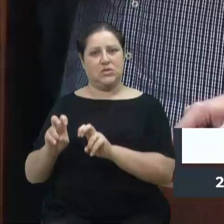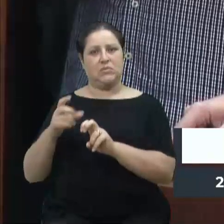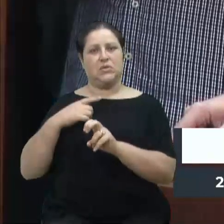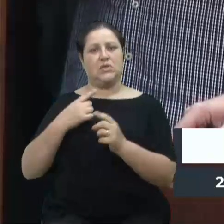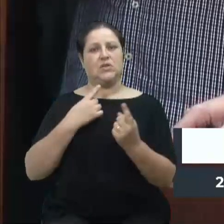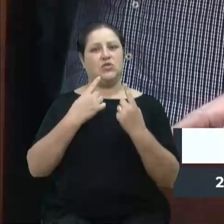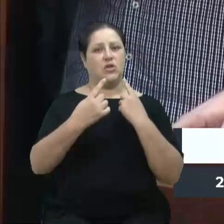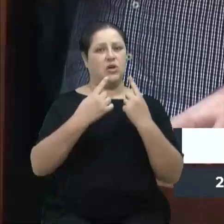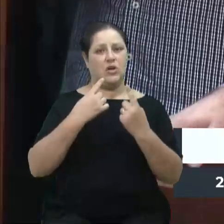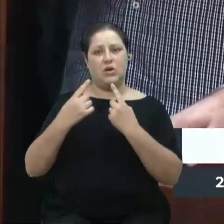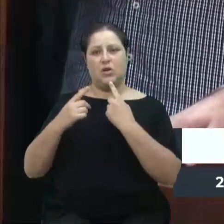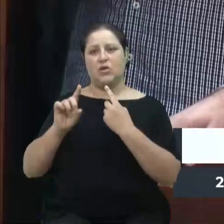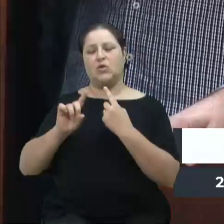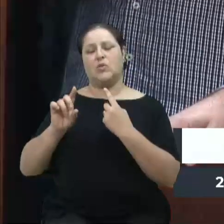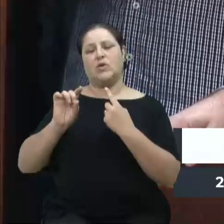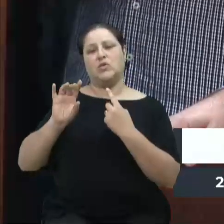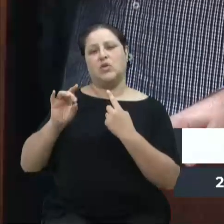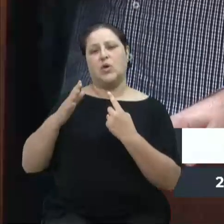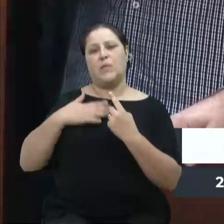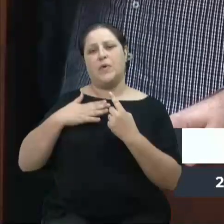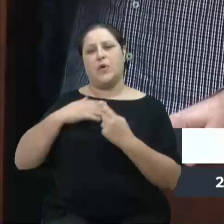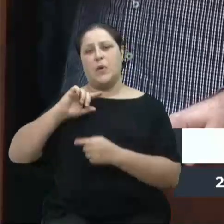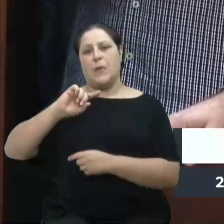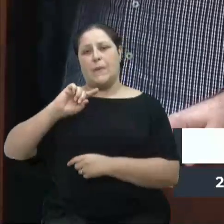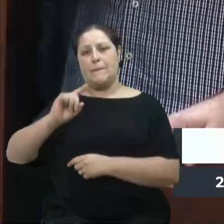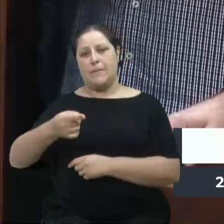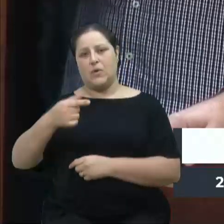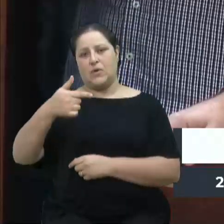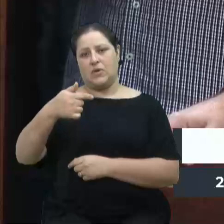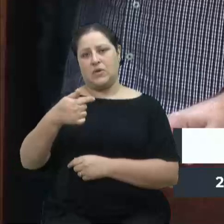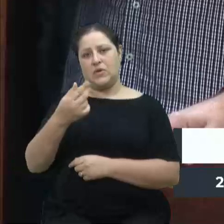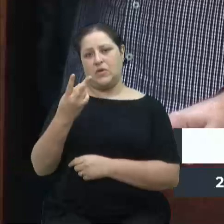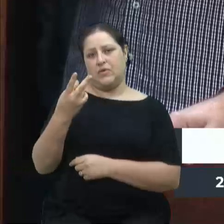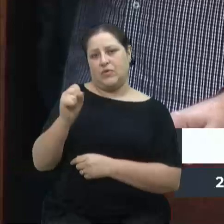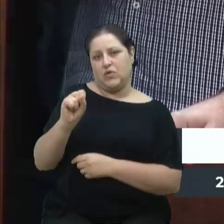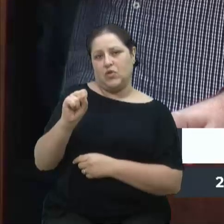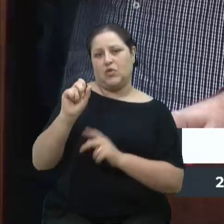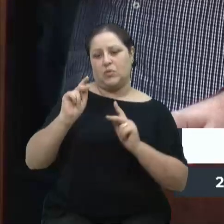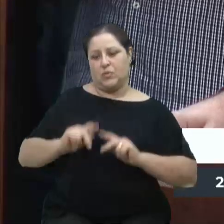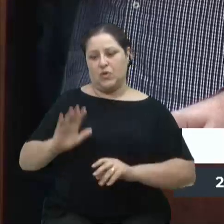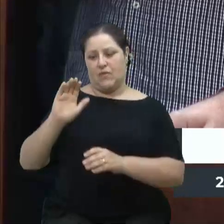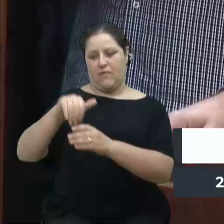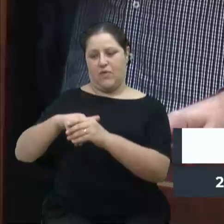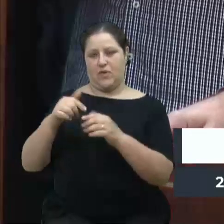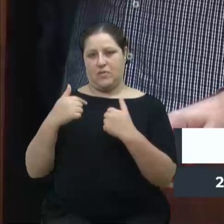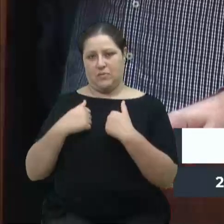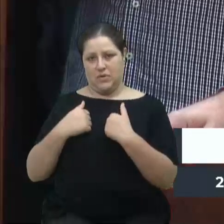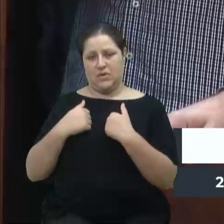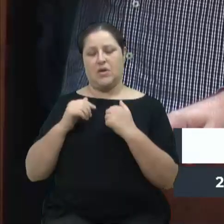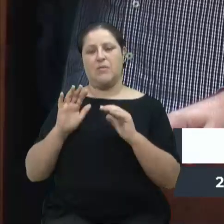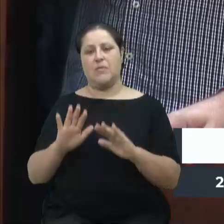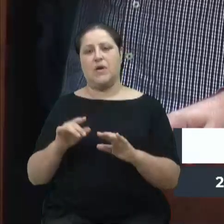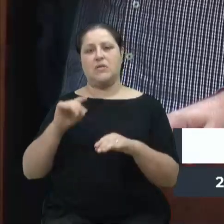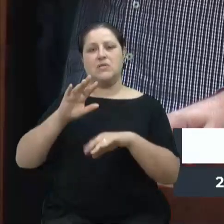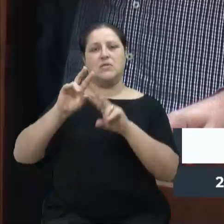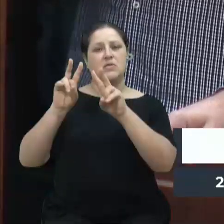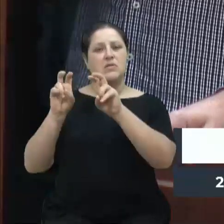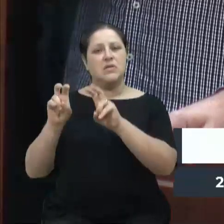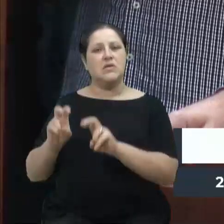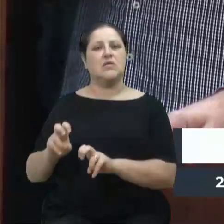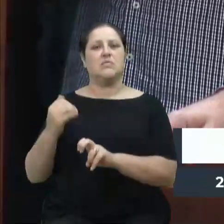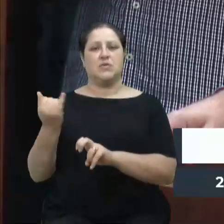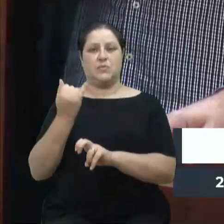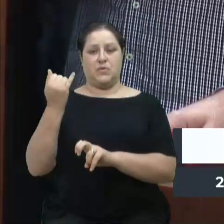dialogam não só com os meus 1.728 eleitores, mas temas relevantes para a nossa